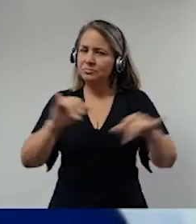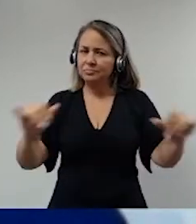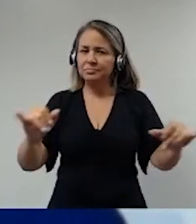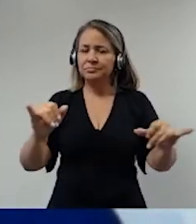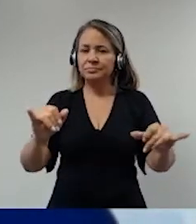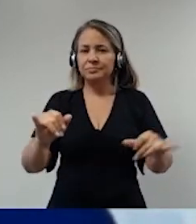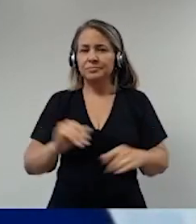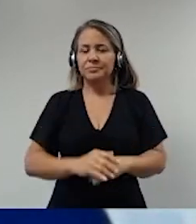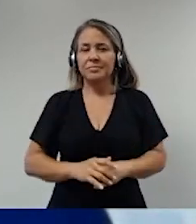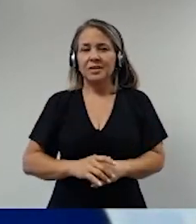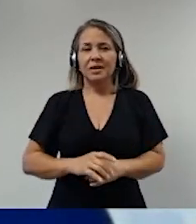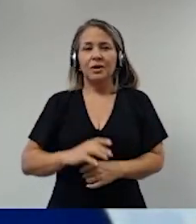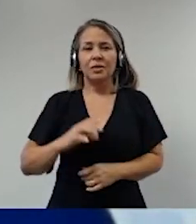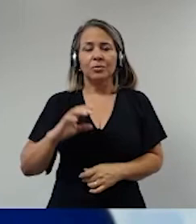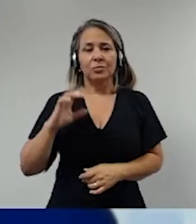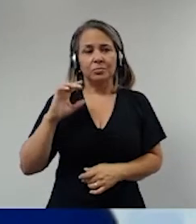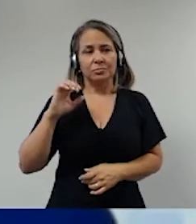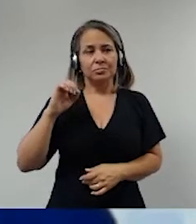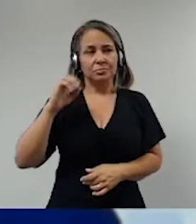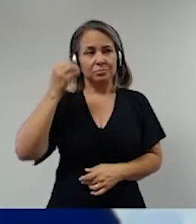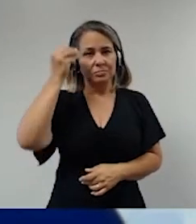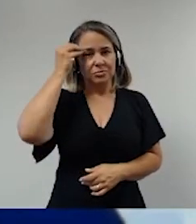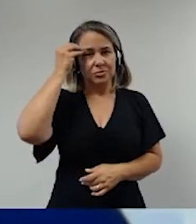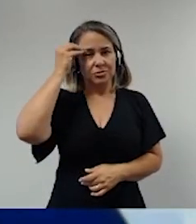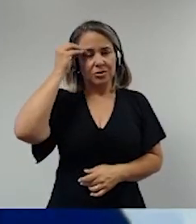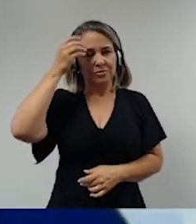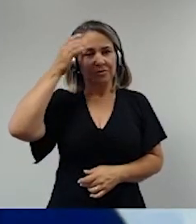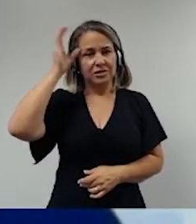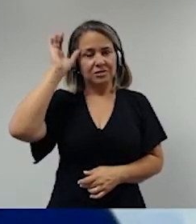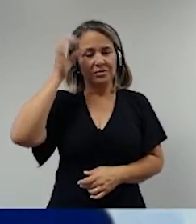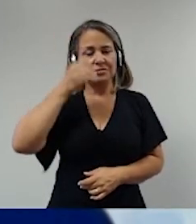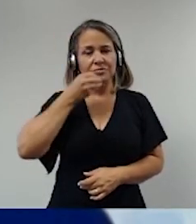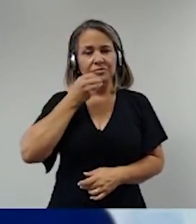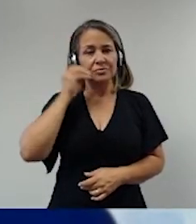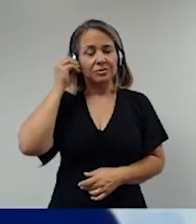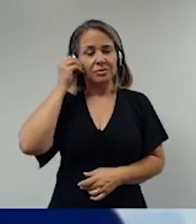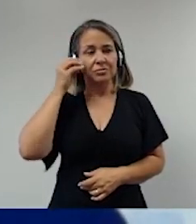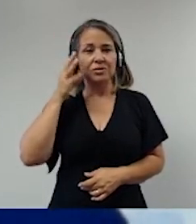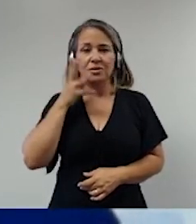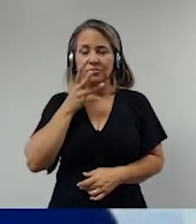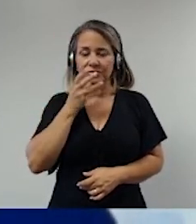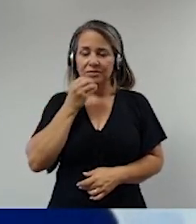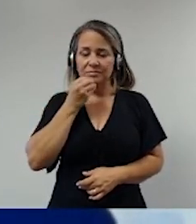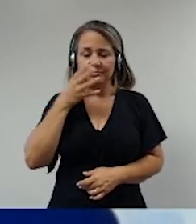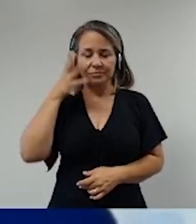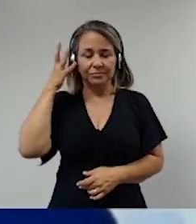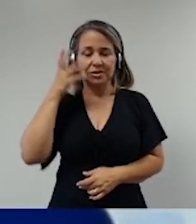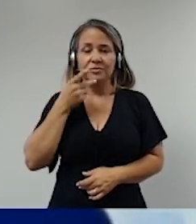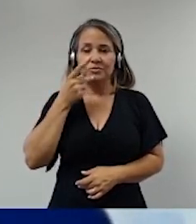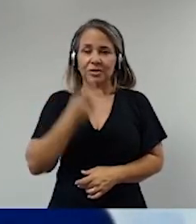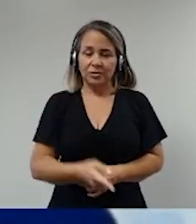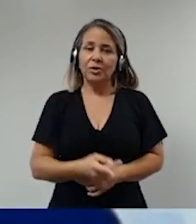impactante a respeito do racismo e das instituições jurídicas. Eu gostaria de ouvir do professor, se eu pudesse usar 3